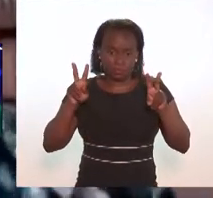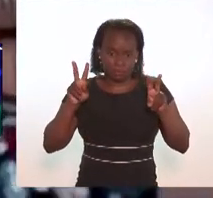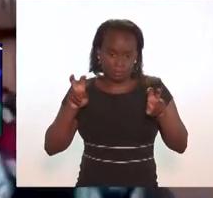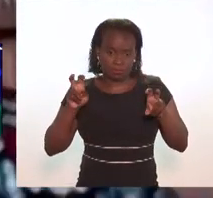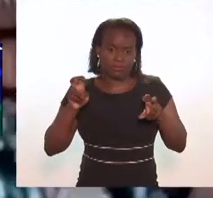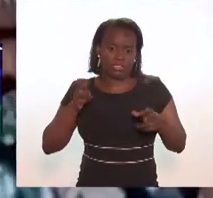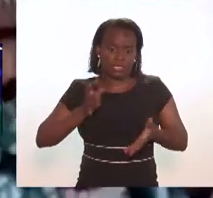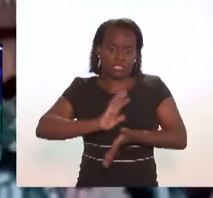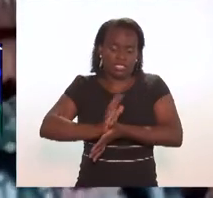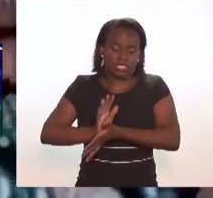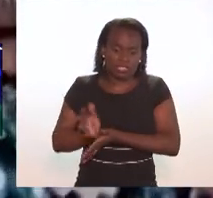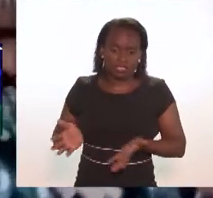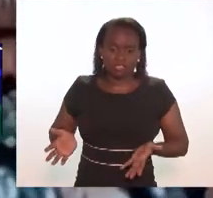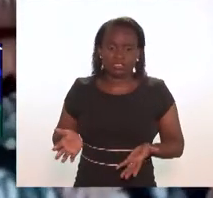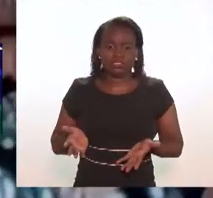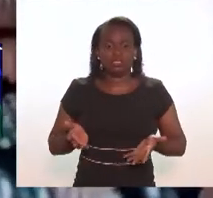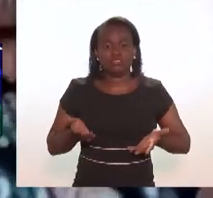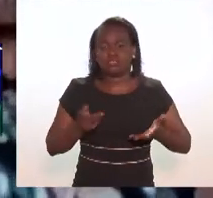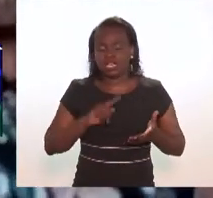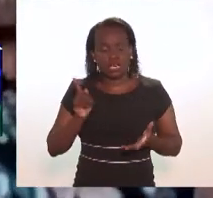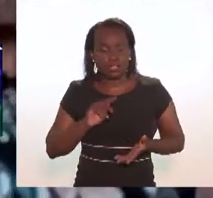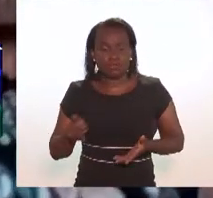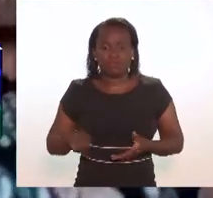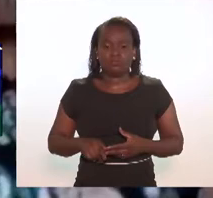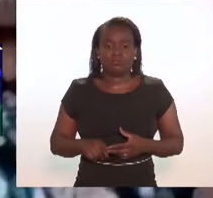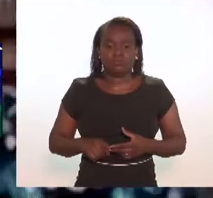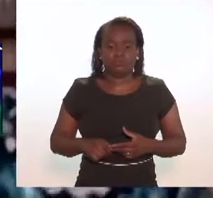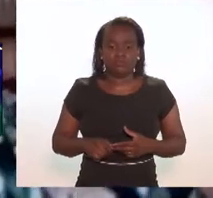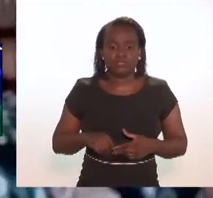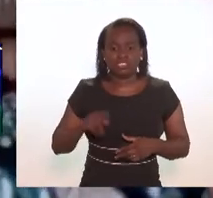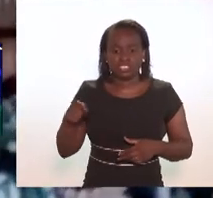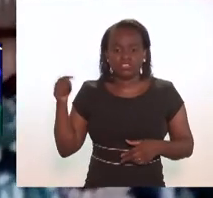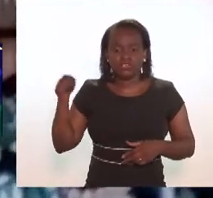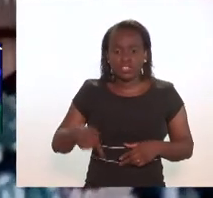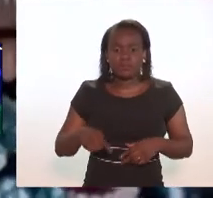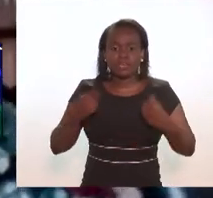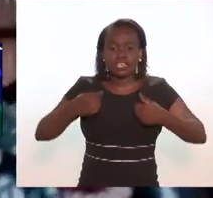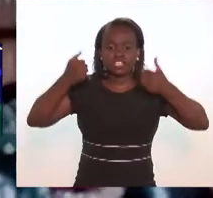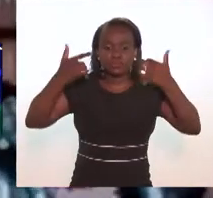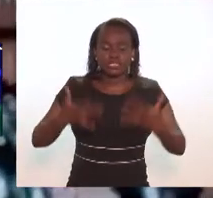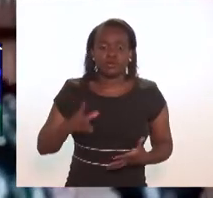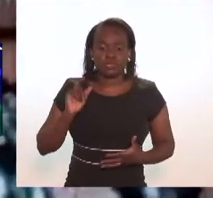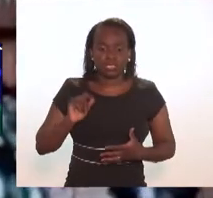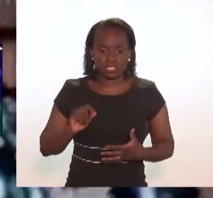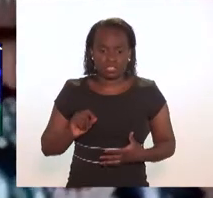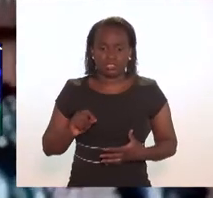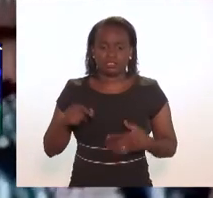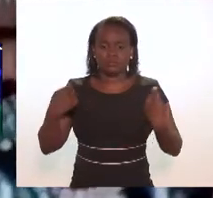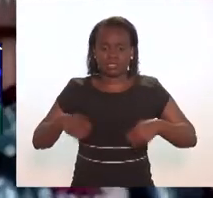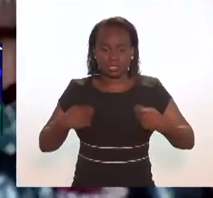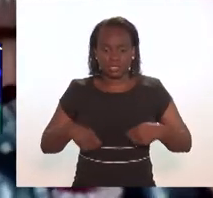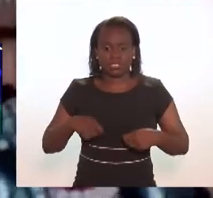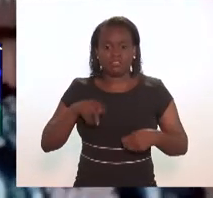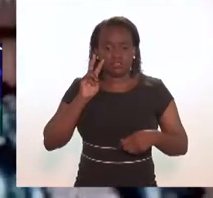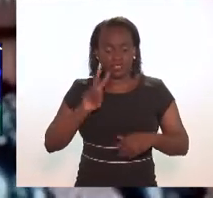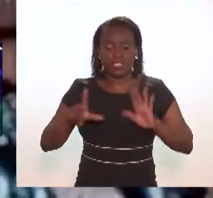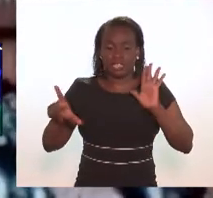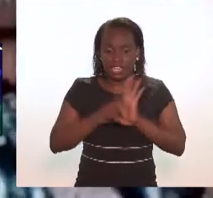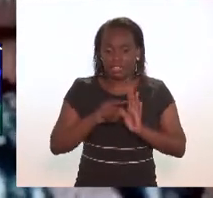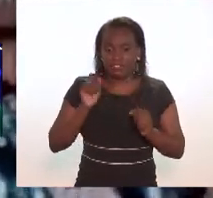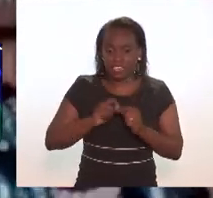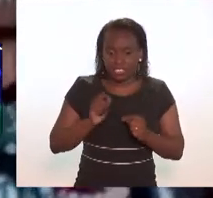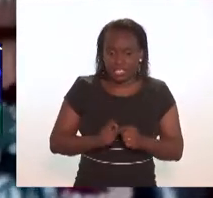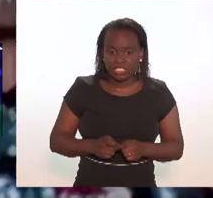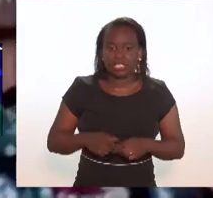pejorativamente chamado de identitário. Não, a gente vem para cá para discutir o seguinte, a gente está aqui para fazer lei, para que ela